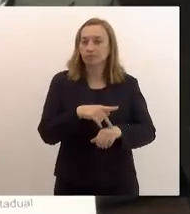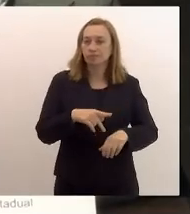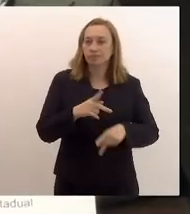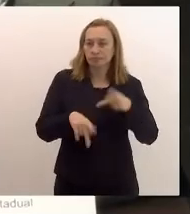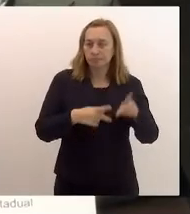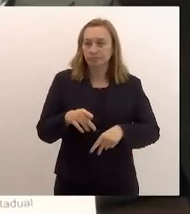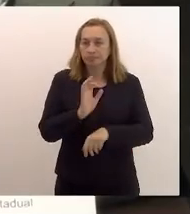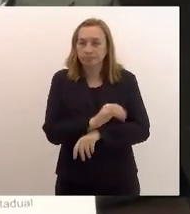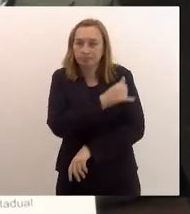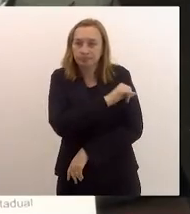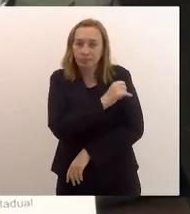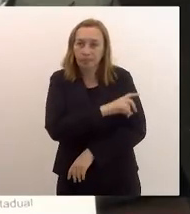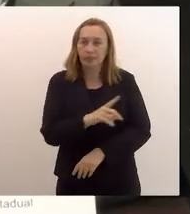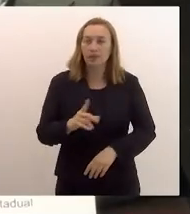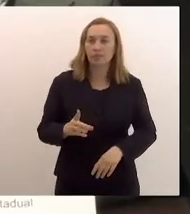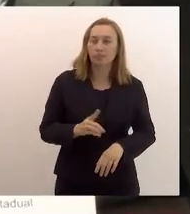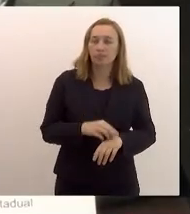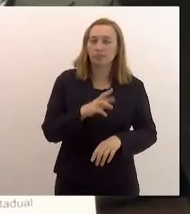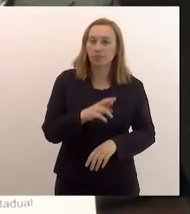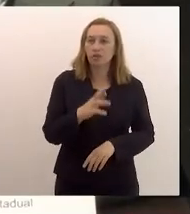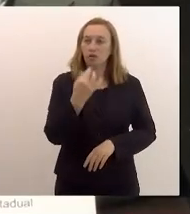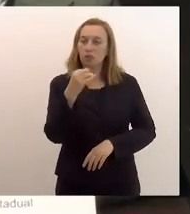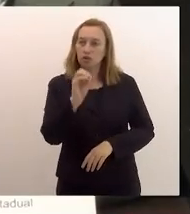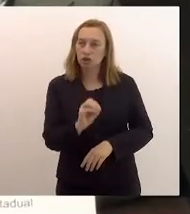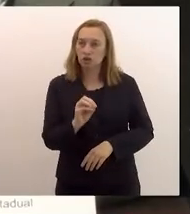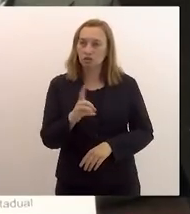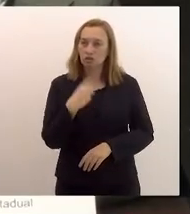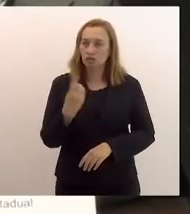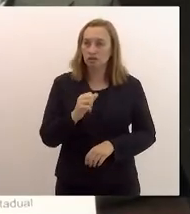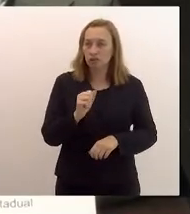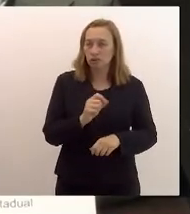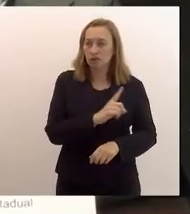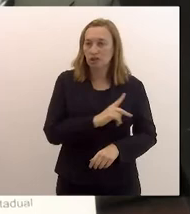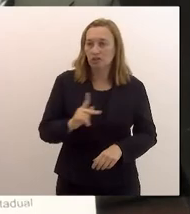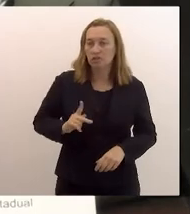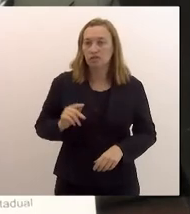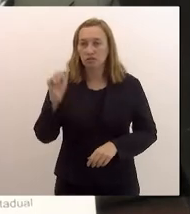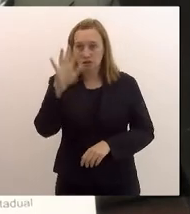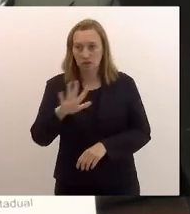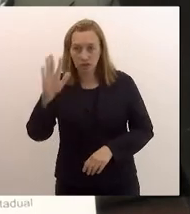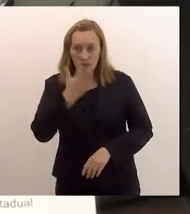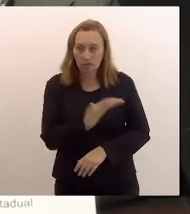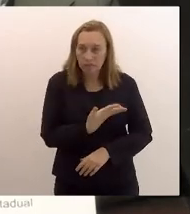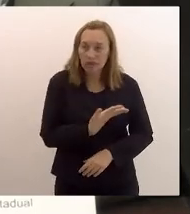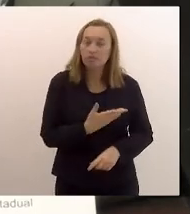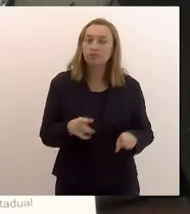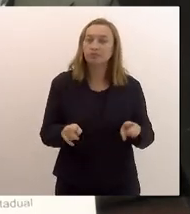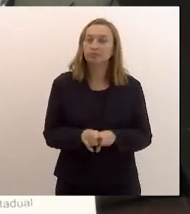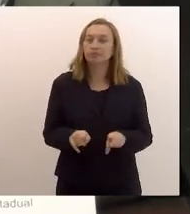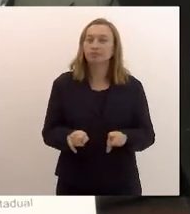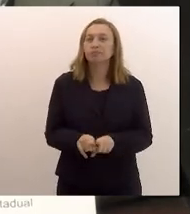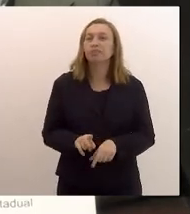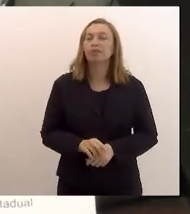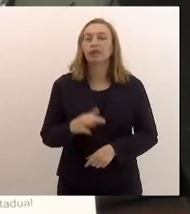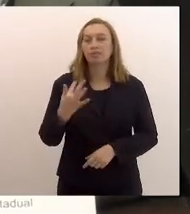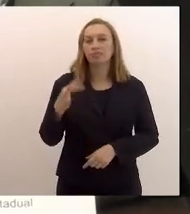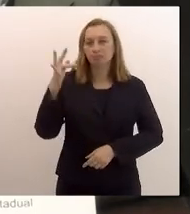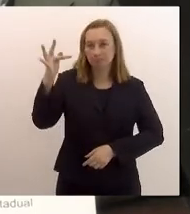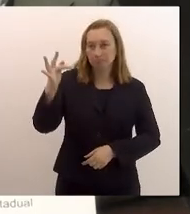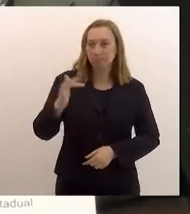do Rio de Janeiro queria cumprimentar Doutor Rodrigo Pacheco nosso O defensor-geral querido amigo é eu queria muito